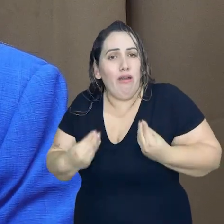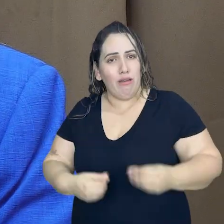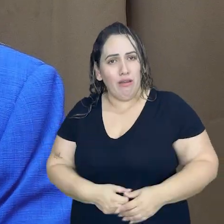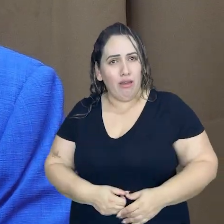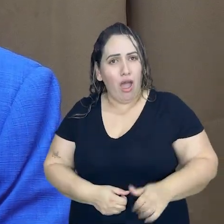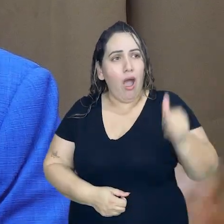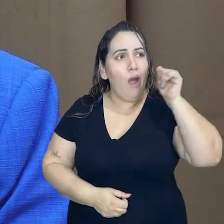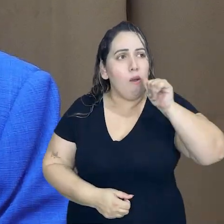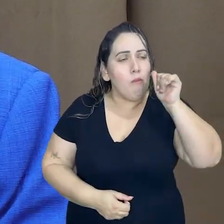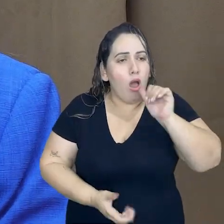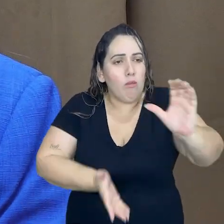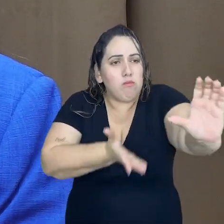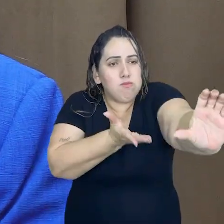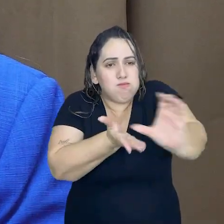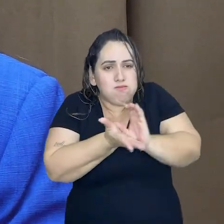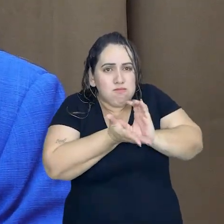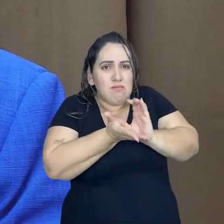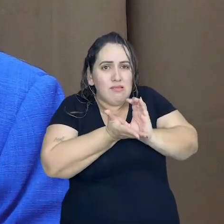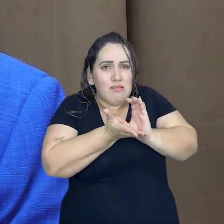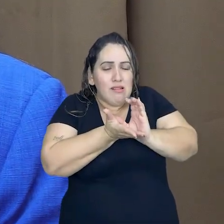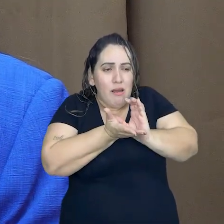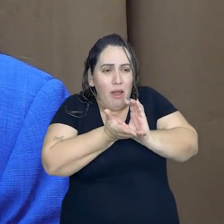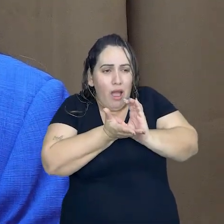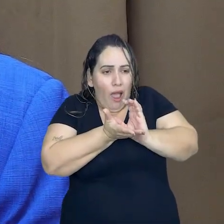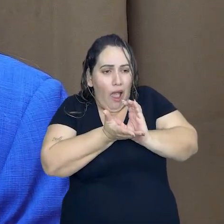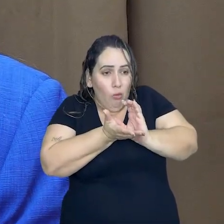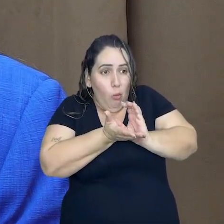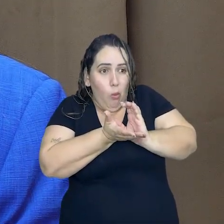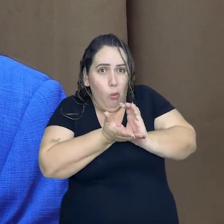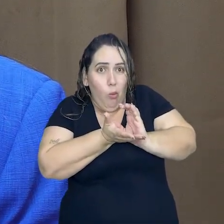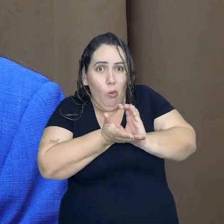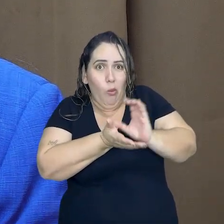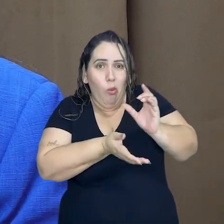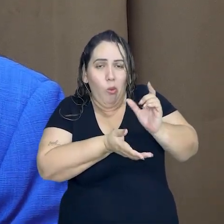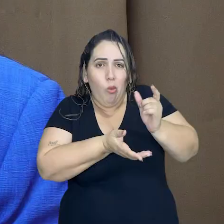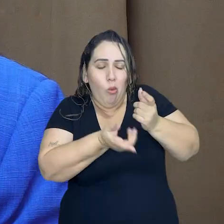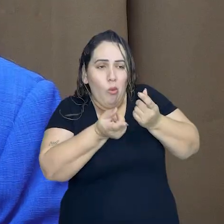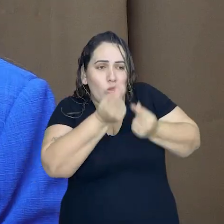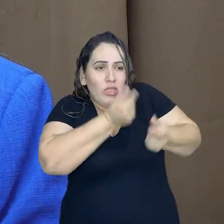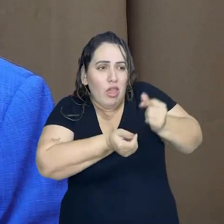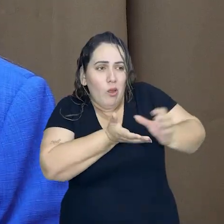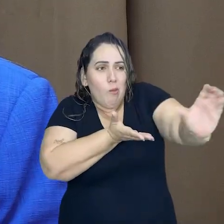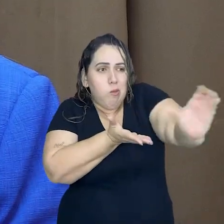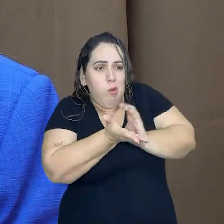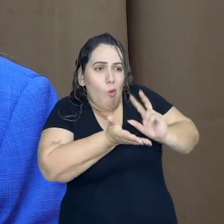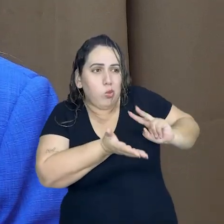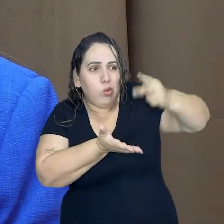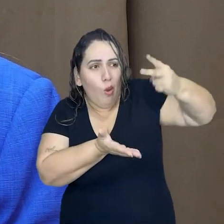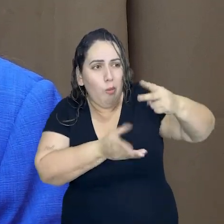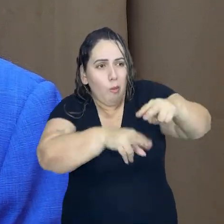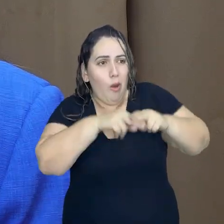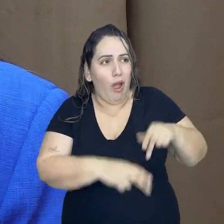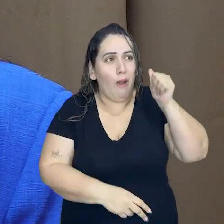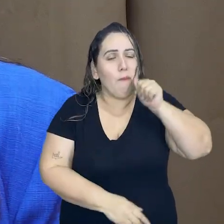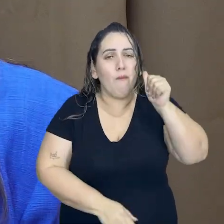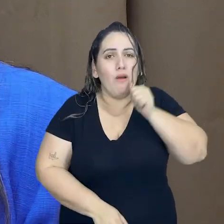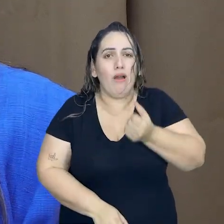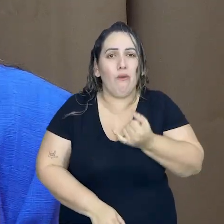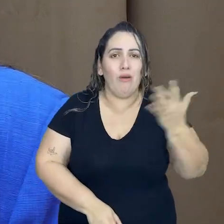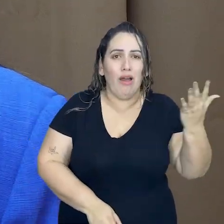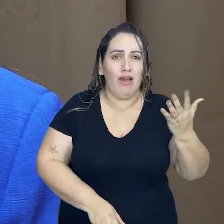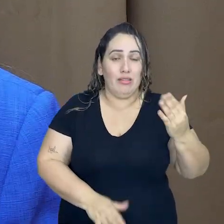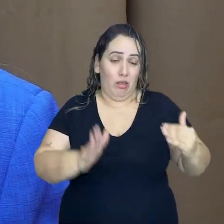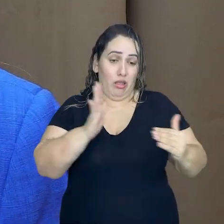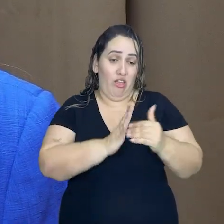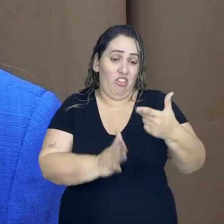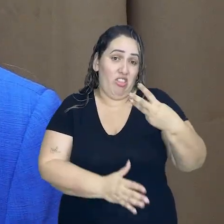vão fazer aquele mínimo que a lei ali garantiu para a mulher, que é os 30%, no mínimo 30%, porque depende